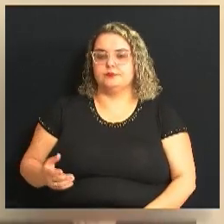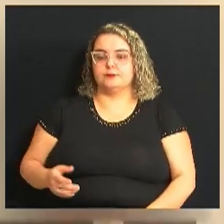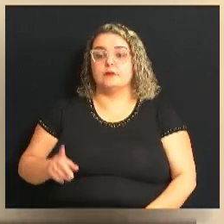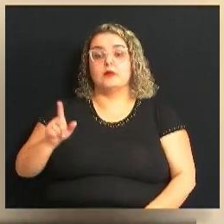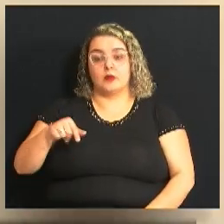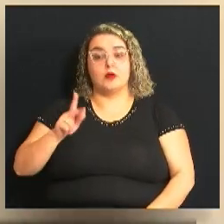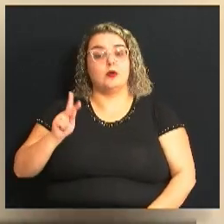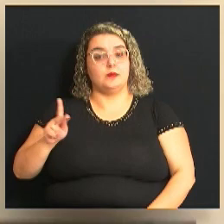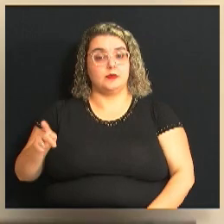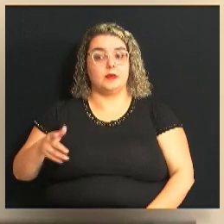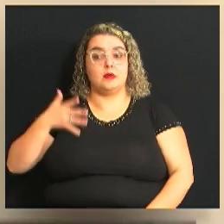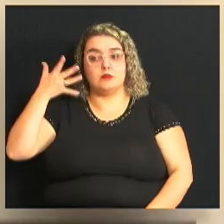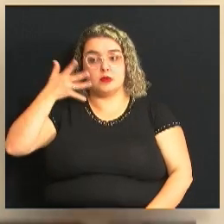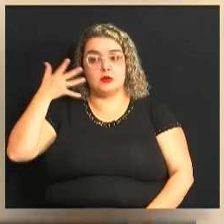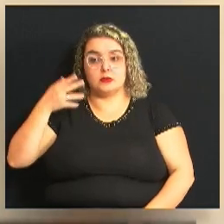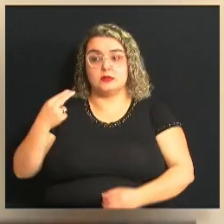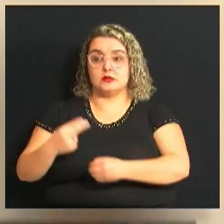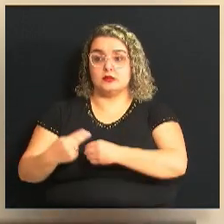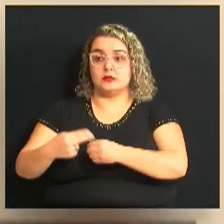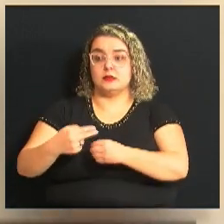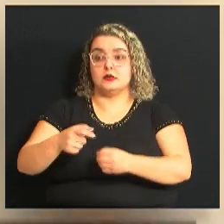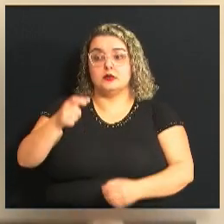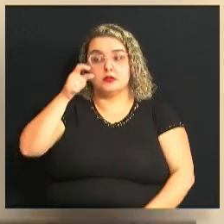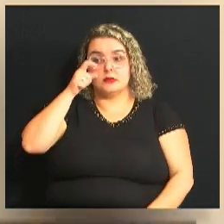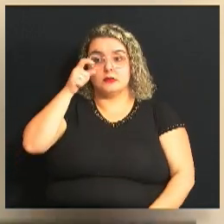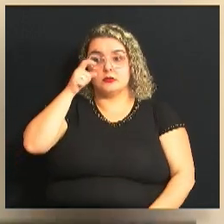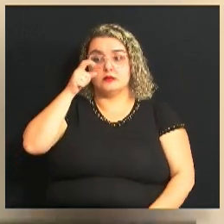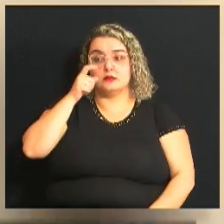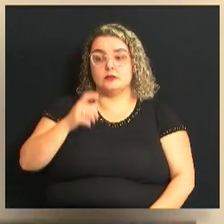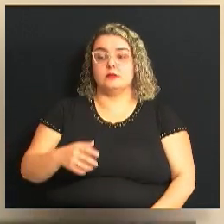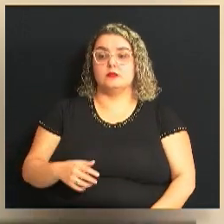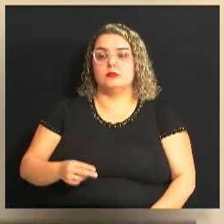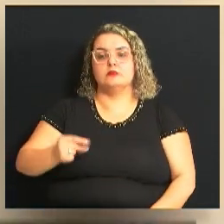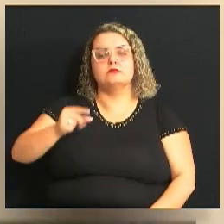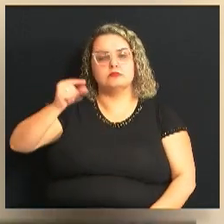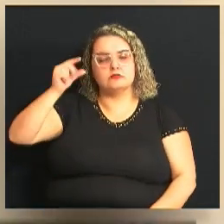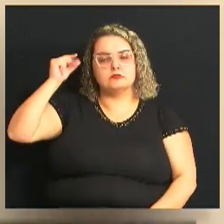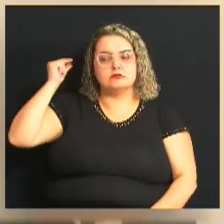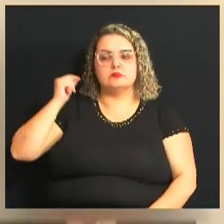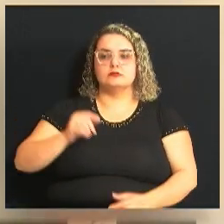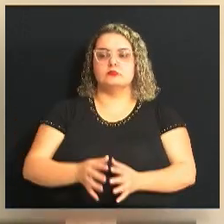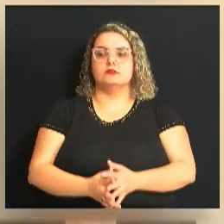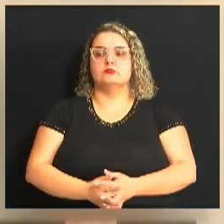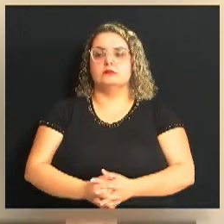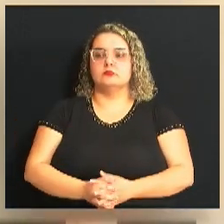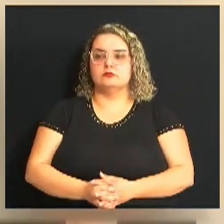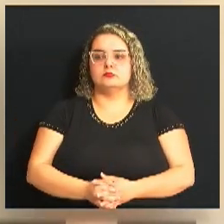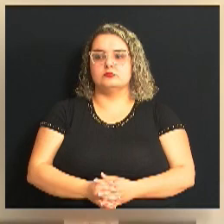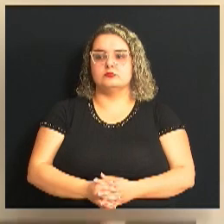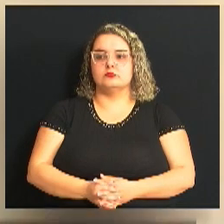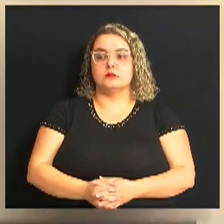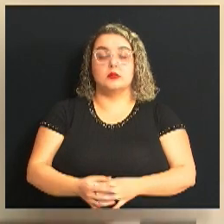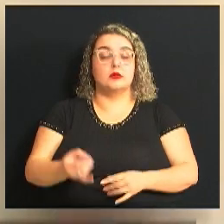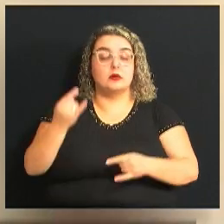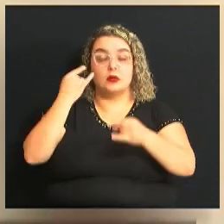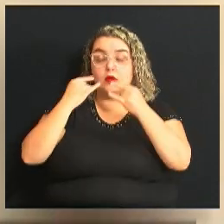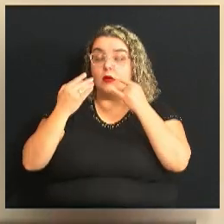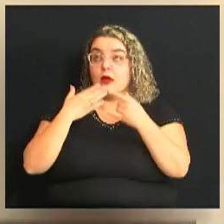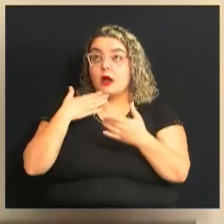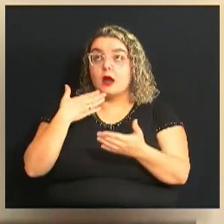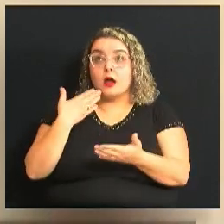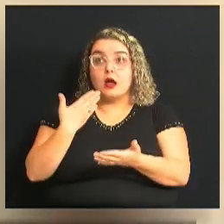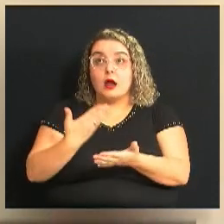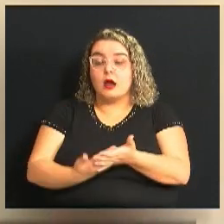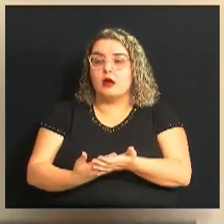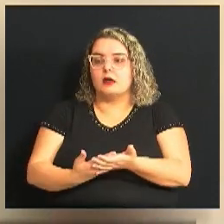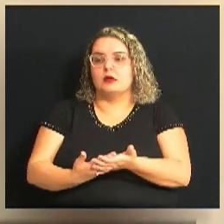palestrante na Unicamp de uma palestra que eu fui assistir. Isso faz bastante tempo. E eu me encantei muito pelo acúmulo,